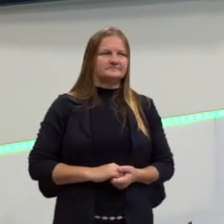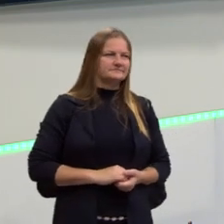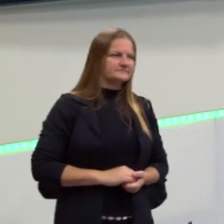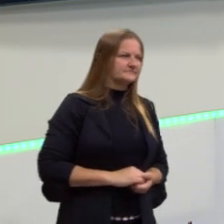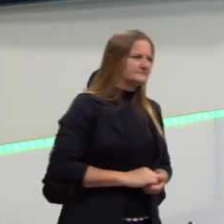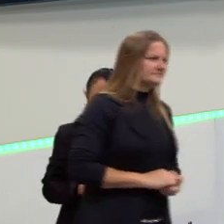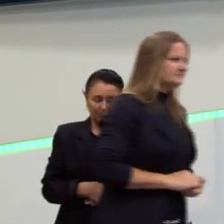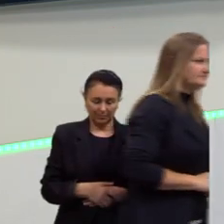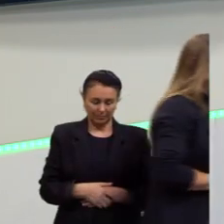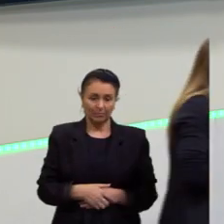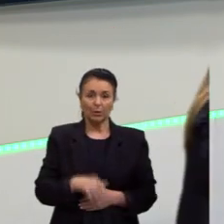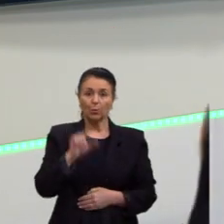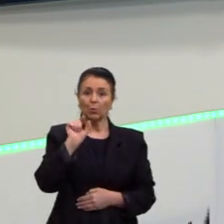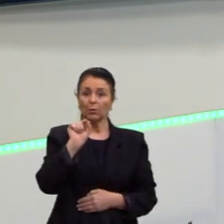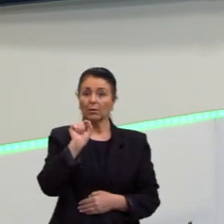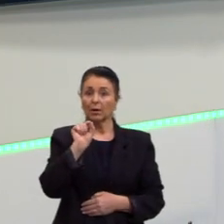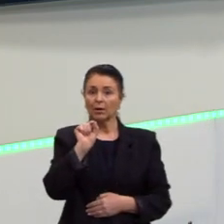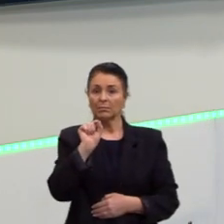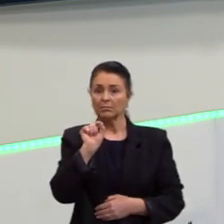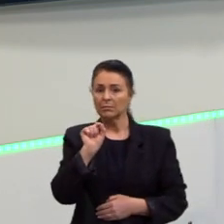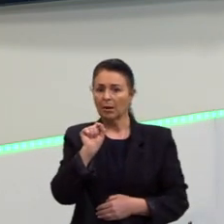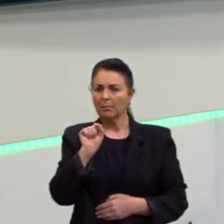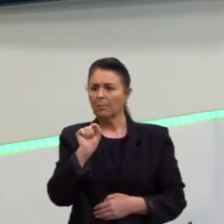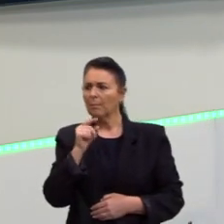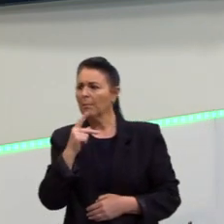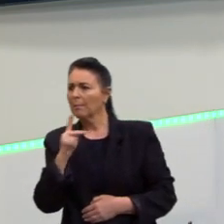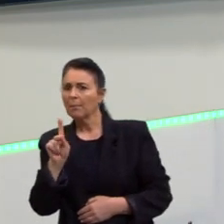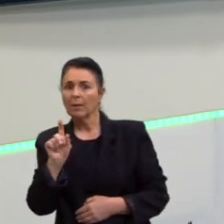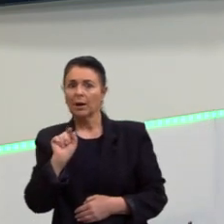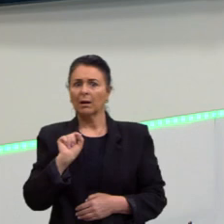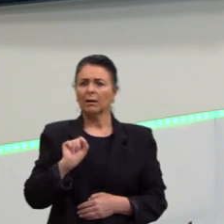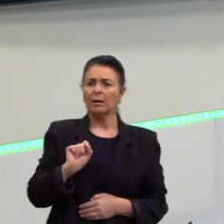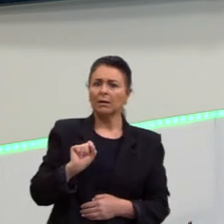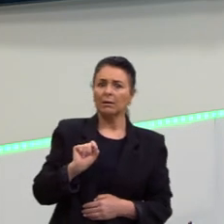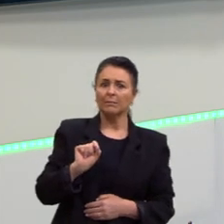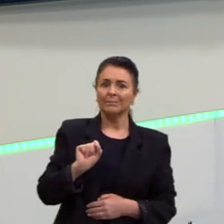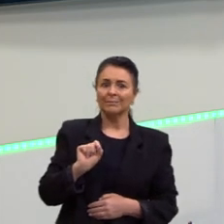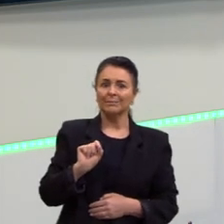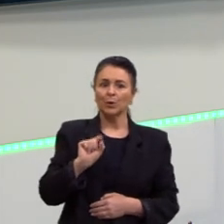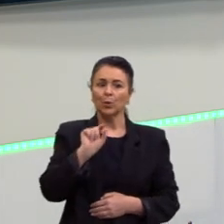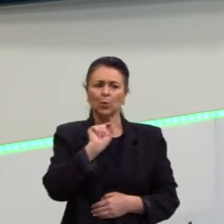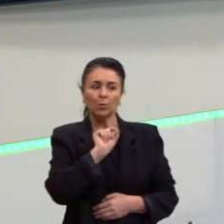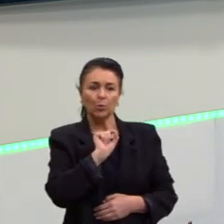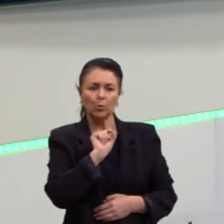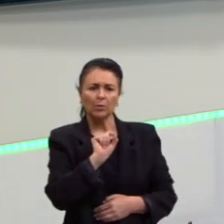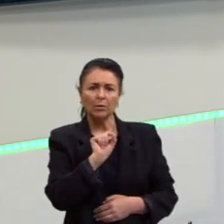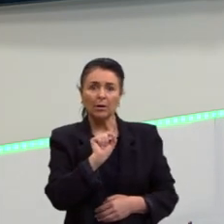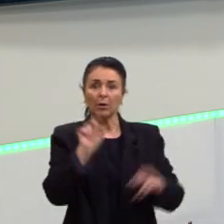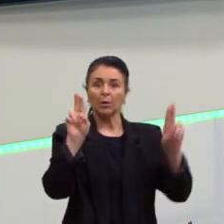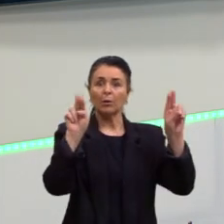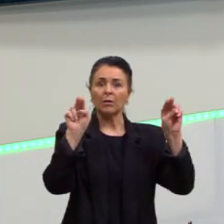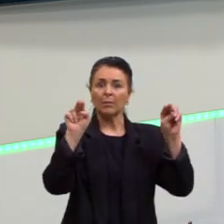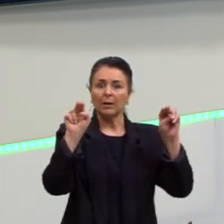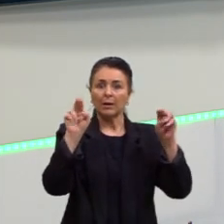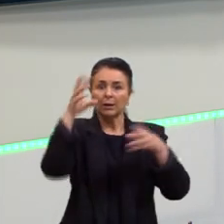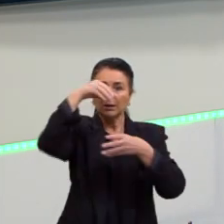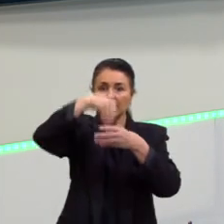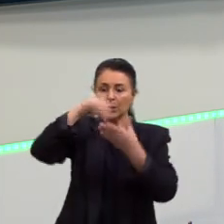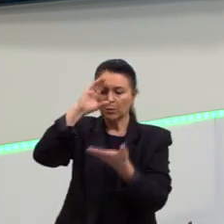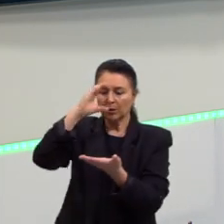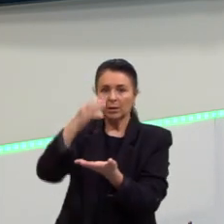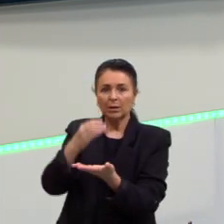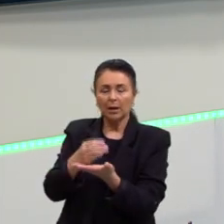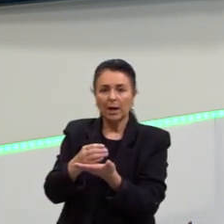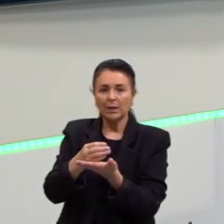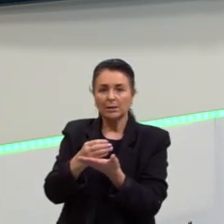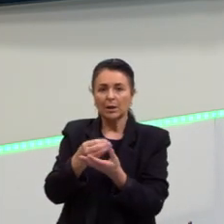que o quê para que o que é onde está esse o que ele é o tema é isso vem lá da tese então como